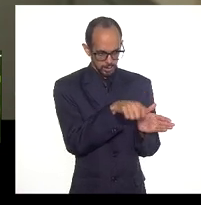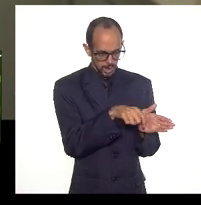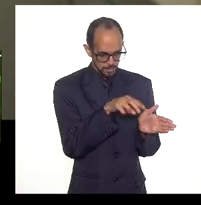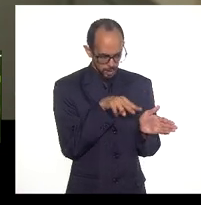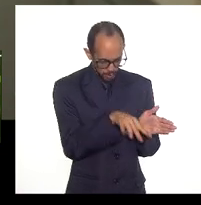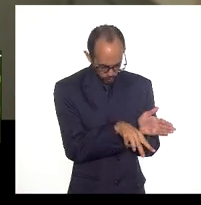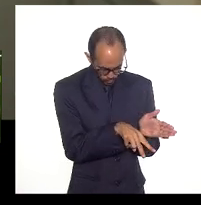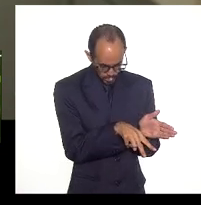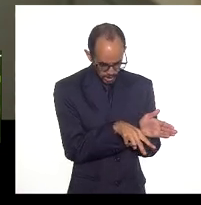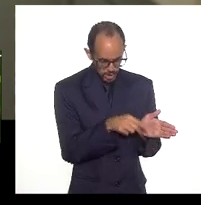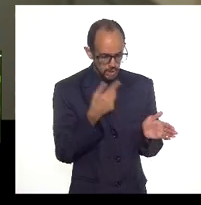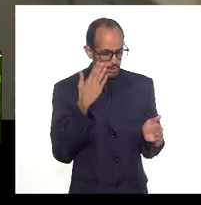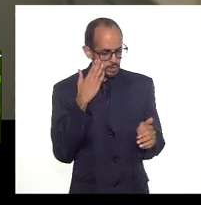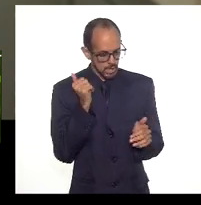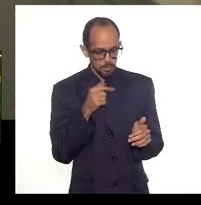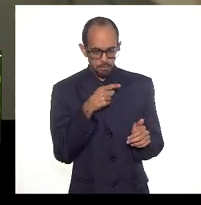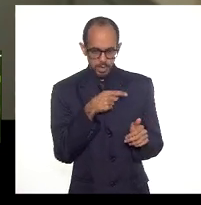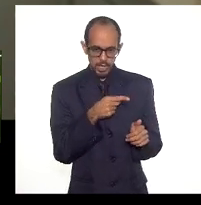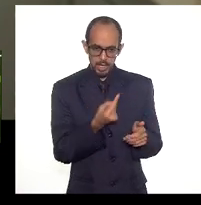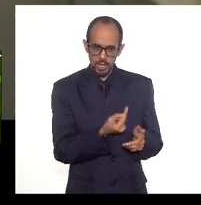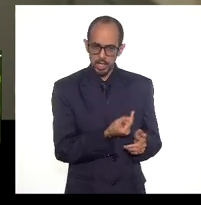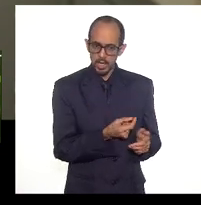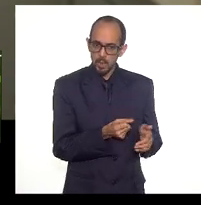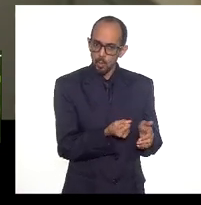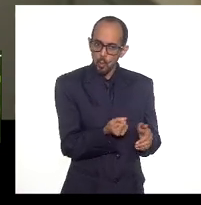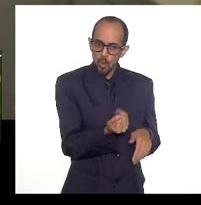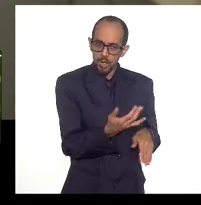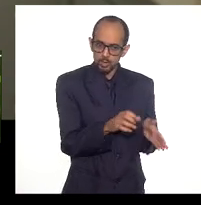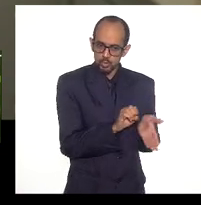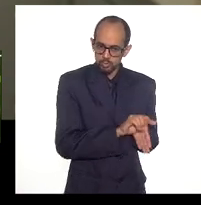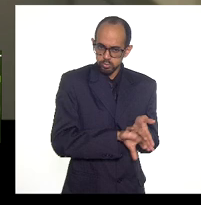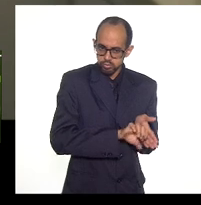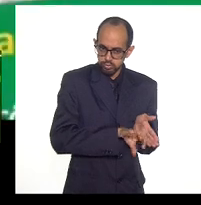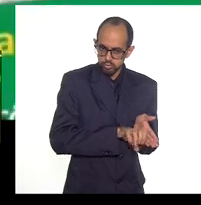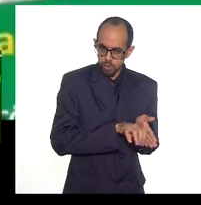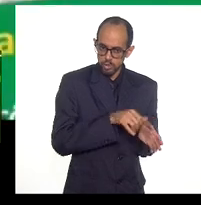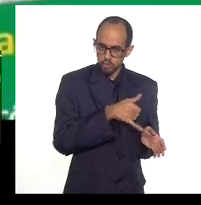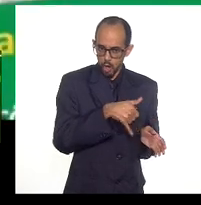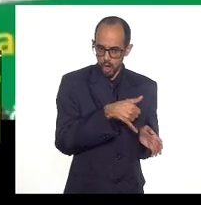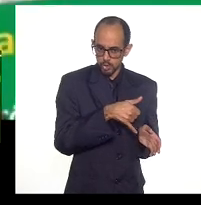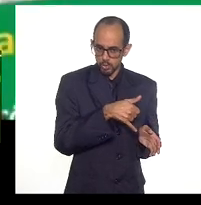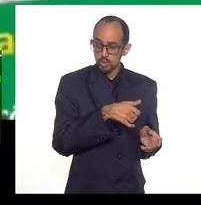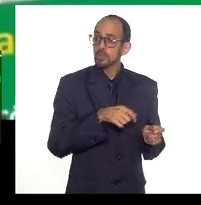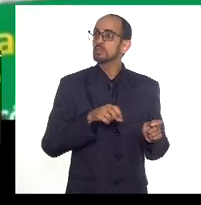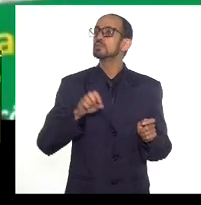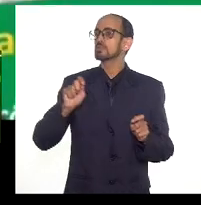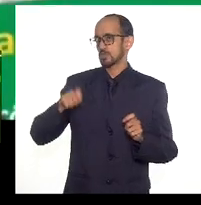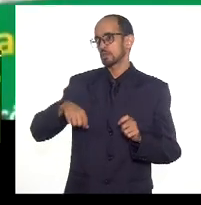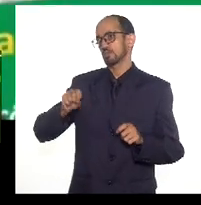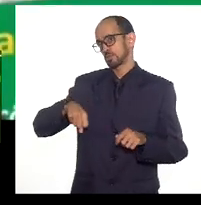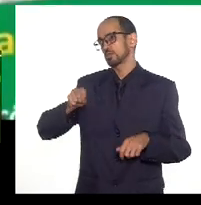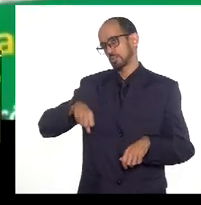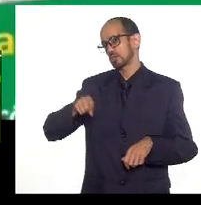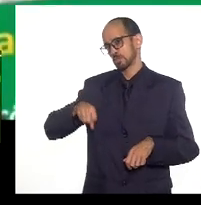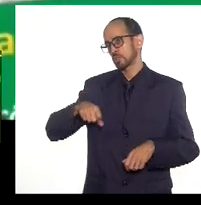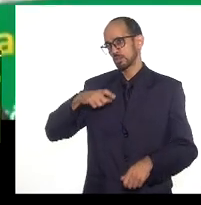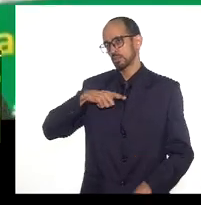a leitura da medição de vazão a cada dia? Tem esse controle, sim.